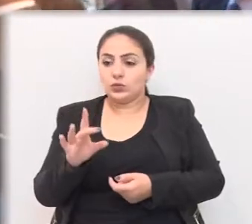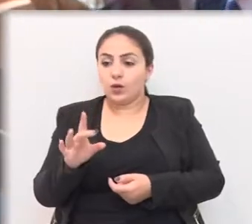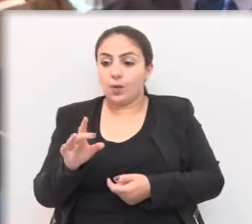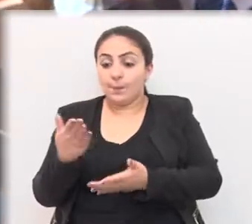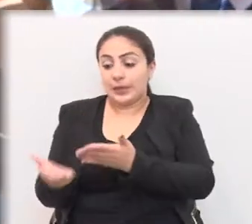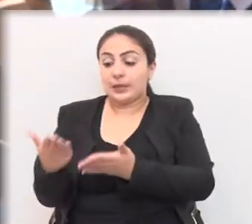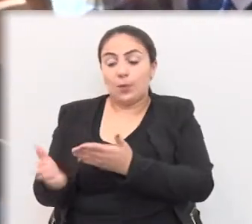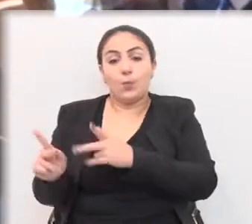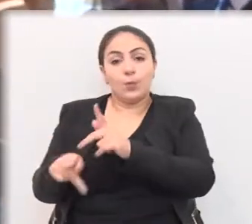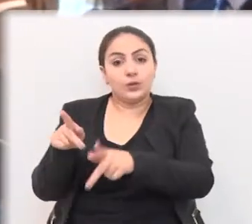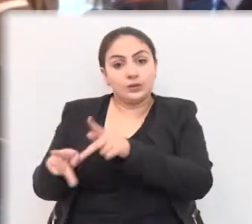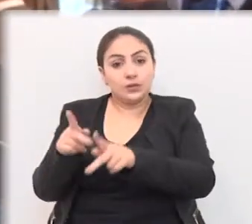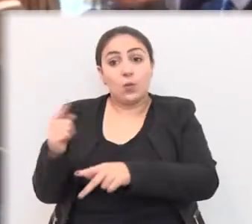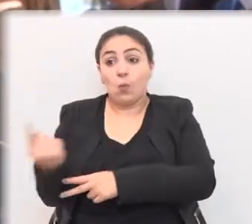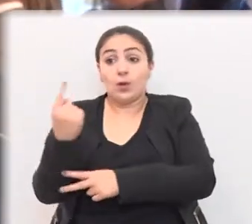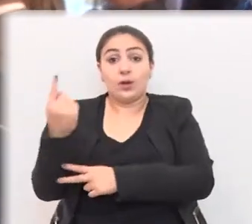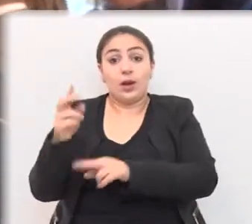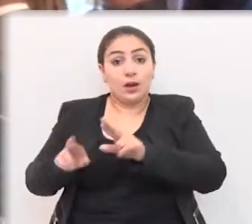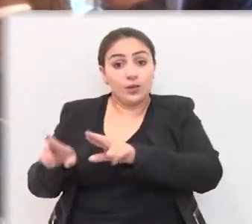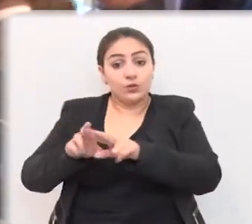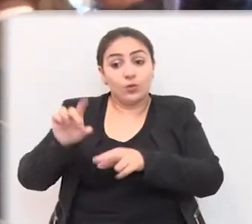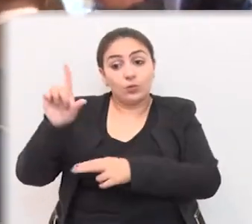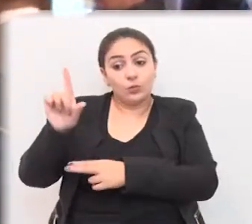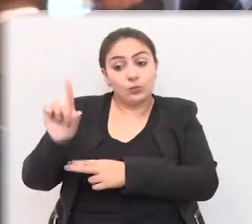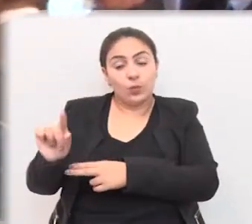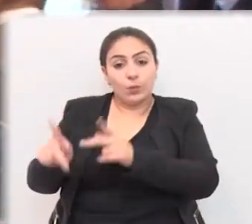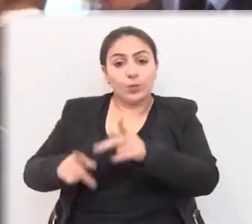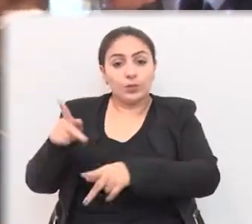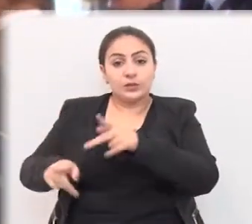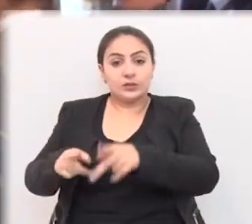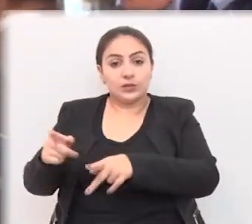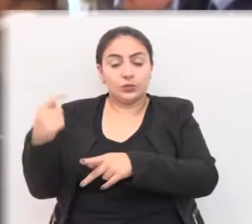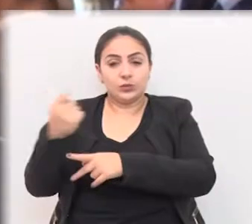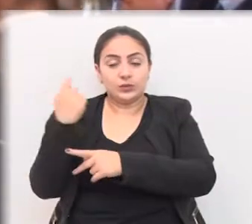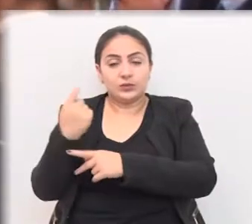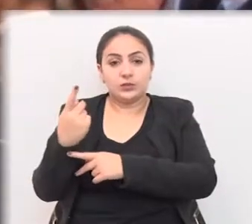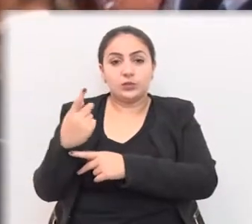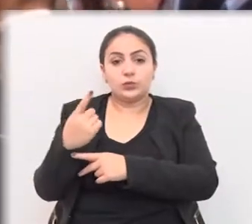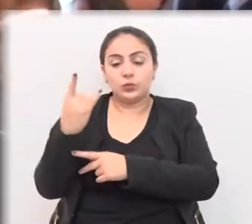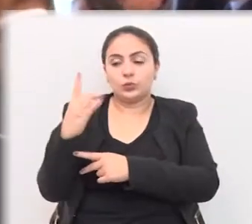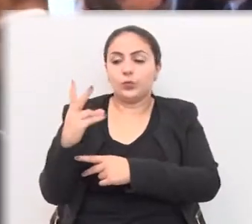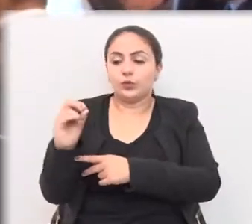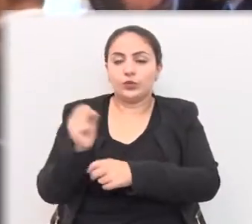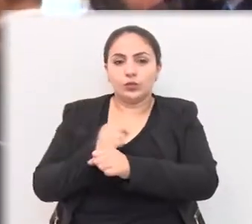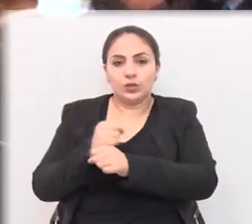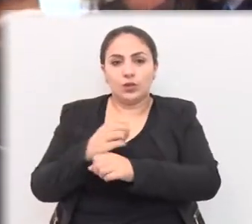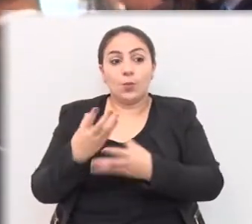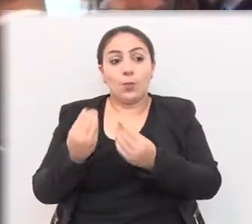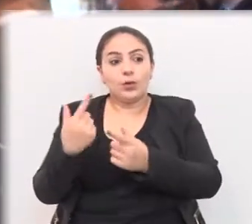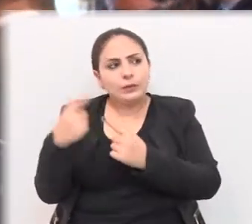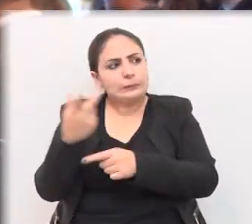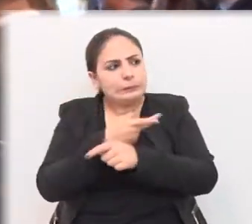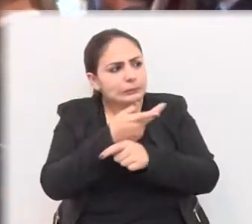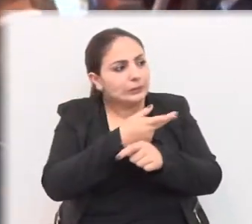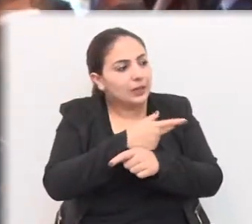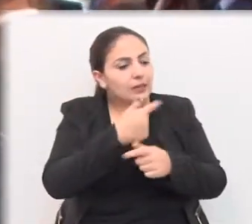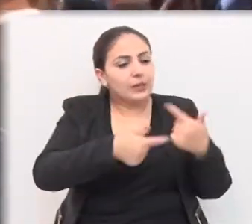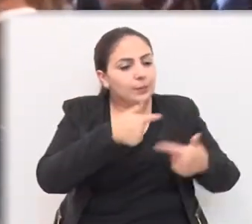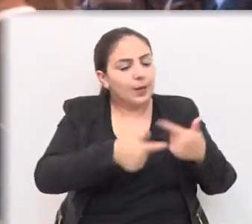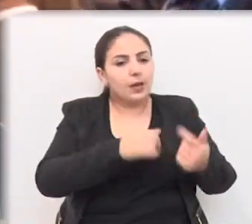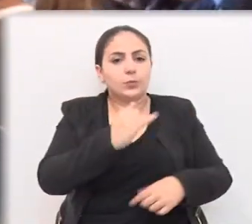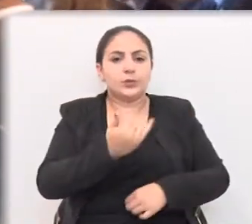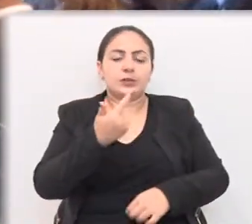empobreceu, como perdeu população. É a única região que diminuiu a população no Rio Grande do Sul nos últimos 20 anos, por causa da migração em busca de emprego, de